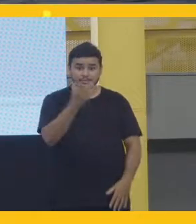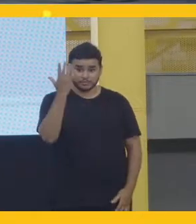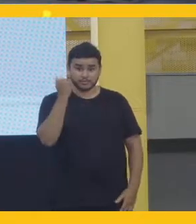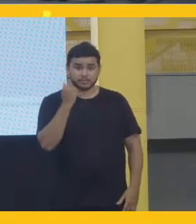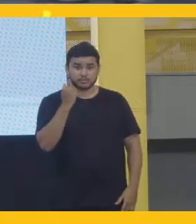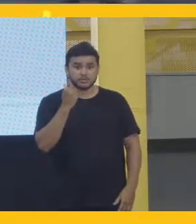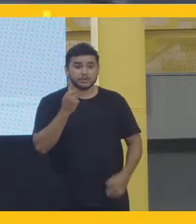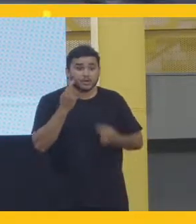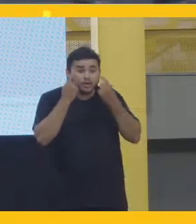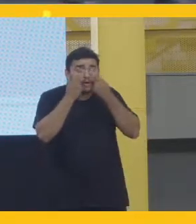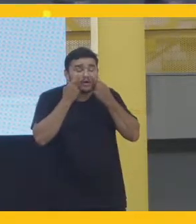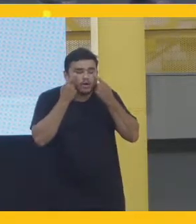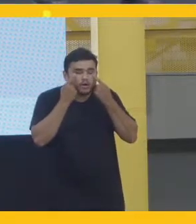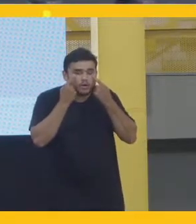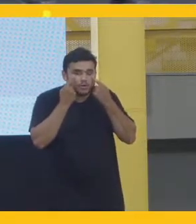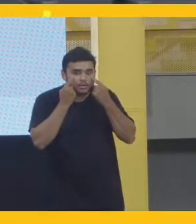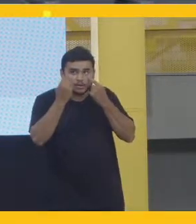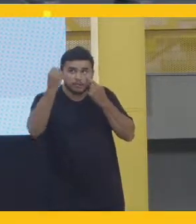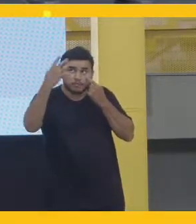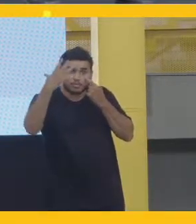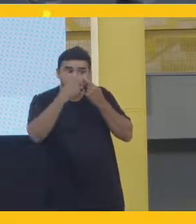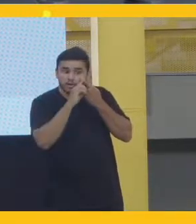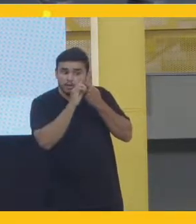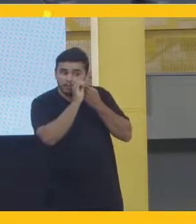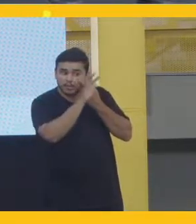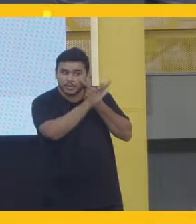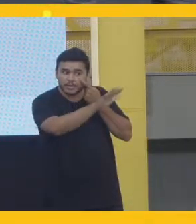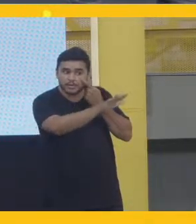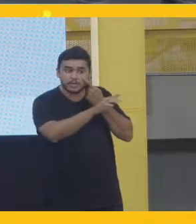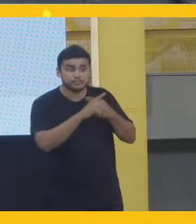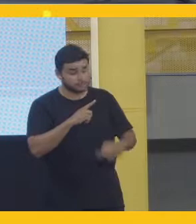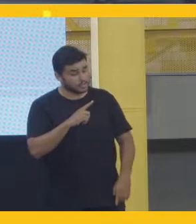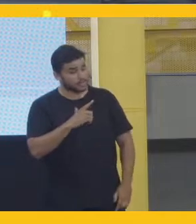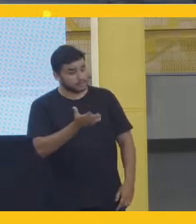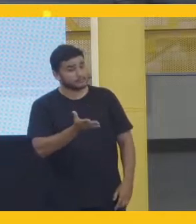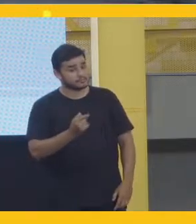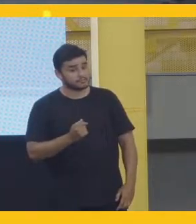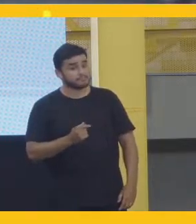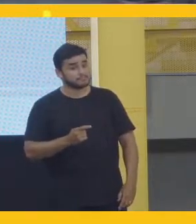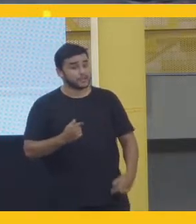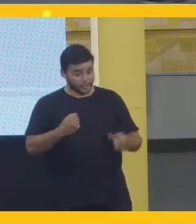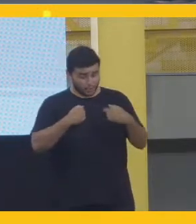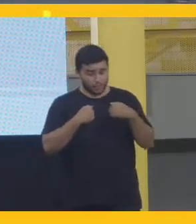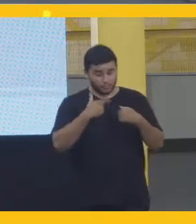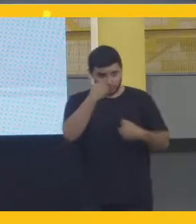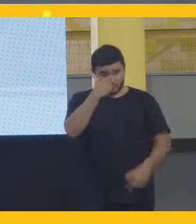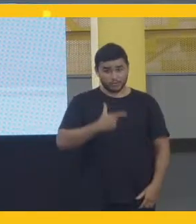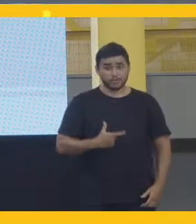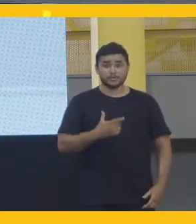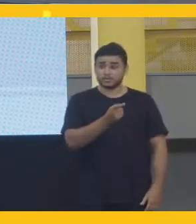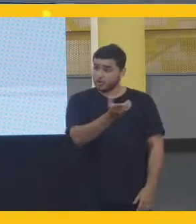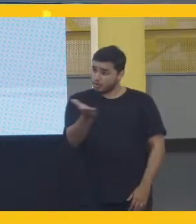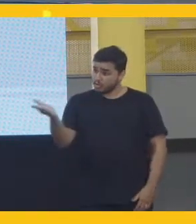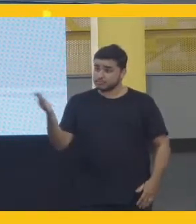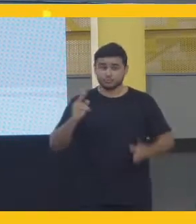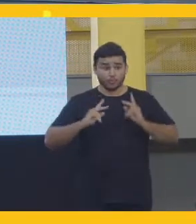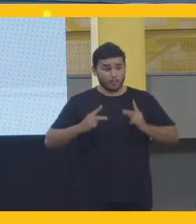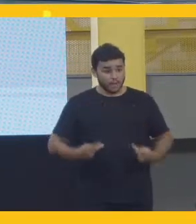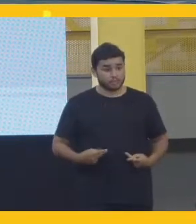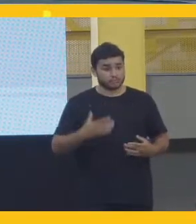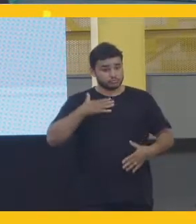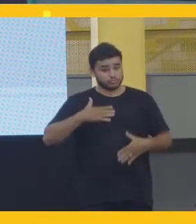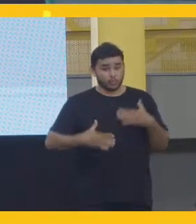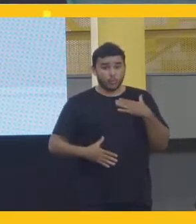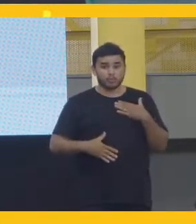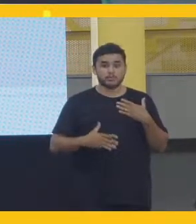até os meus olhos. E por isso eu posso dizer, você é uma fonte de luz secundária. Quando a gente